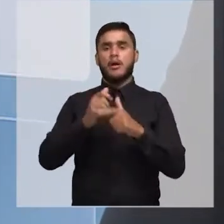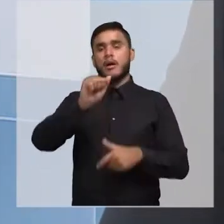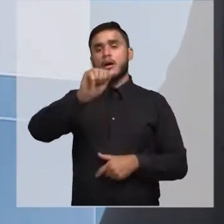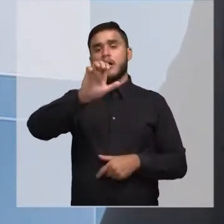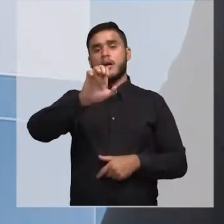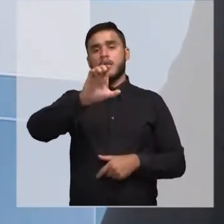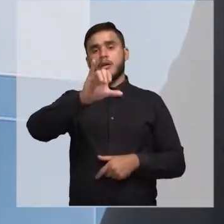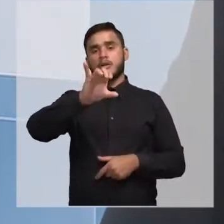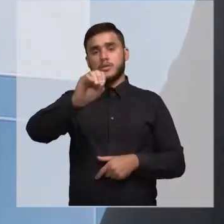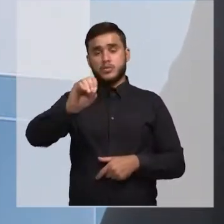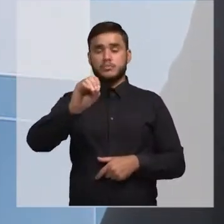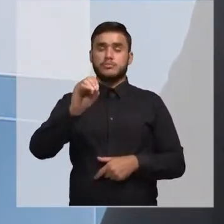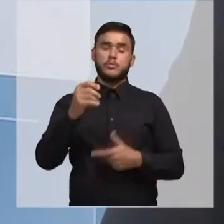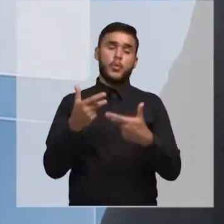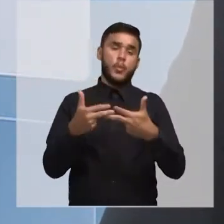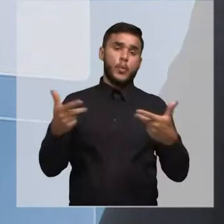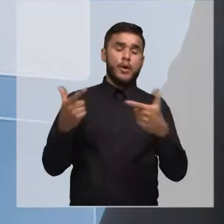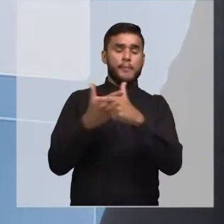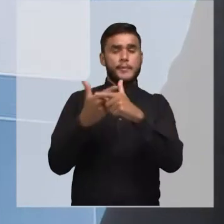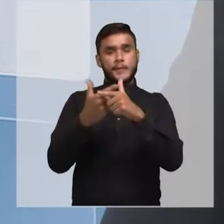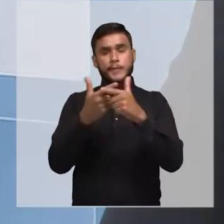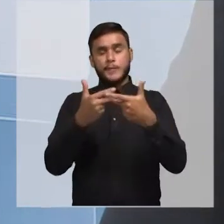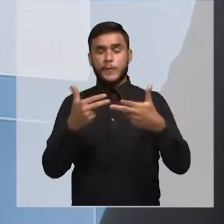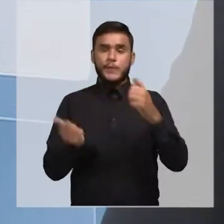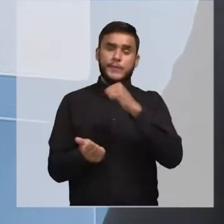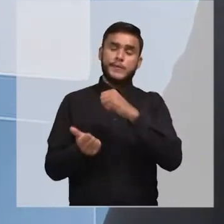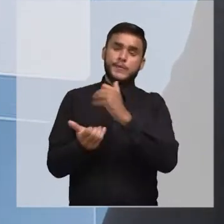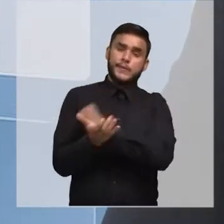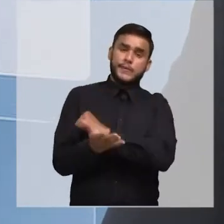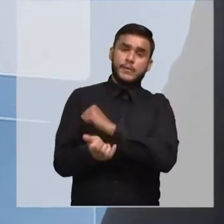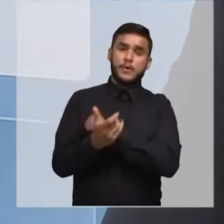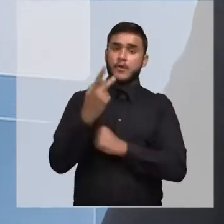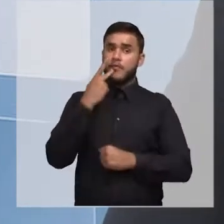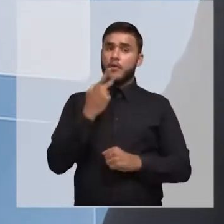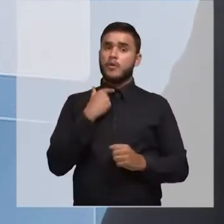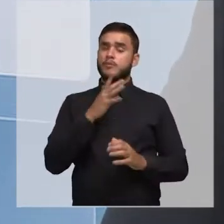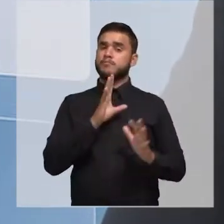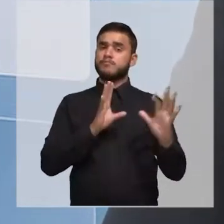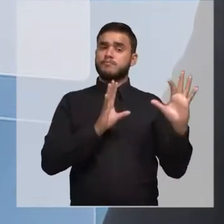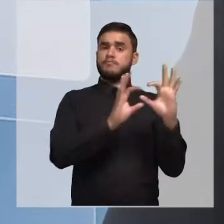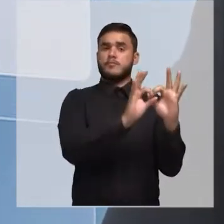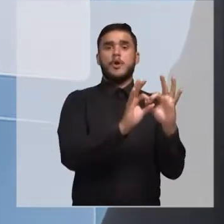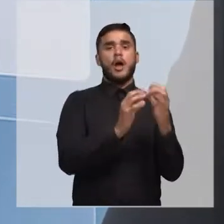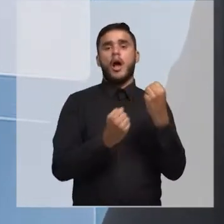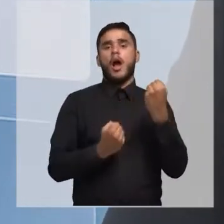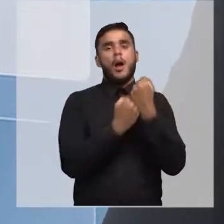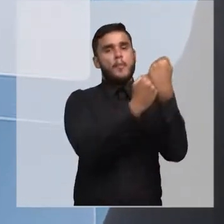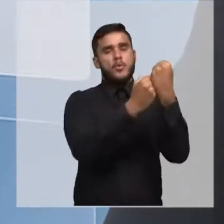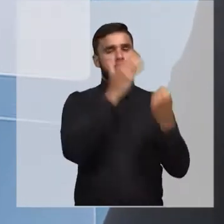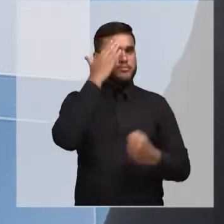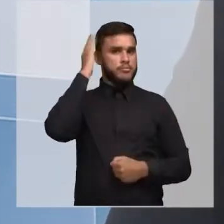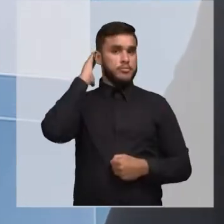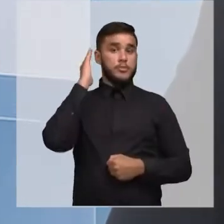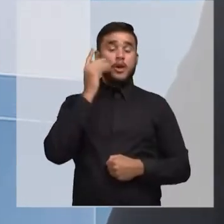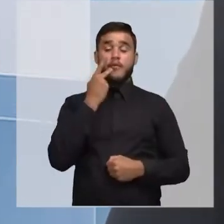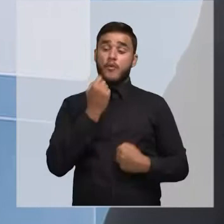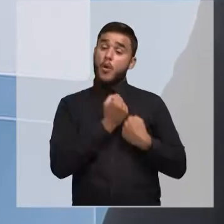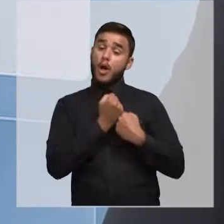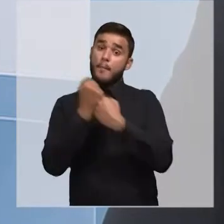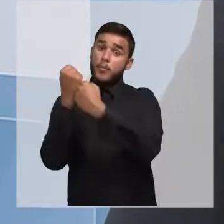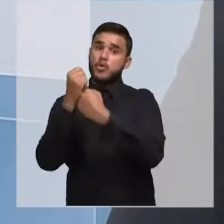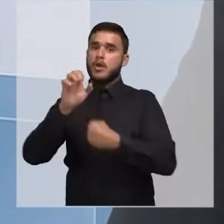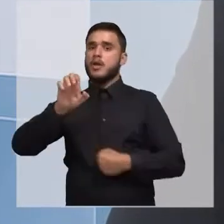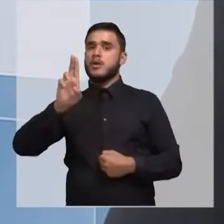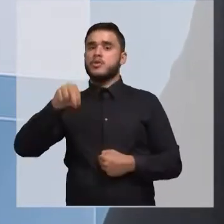afastou do governo Temer, ele se aproximou do Eunício, que já estava e foi guinado